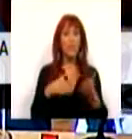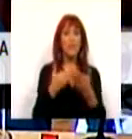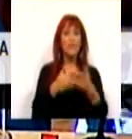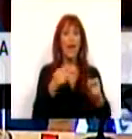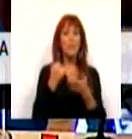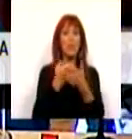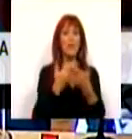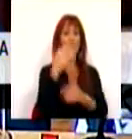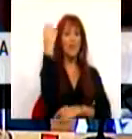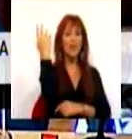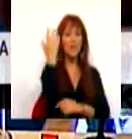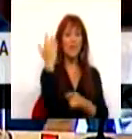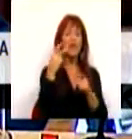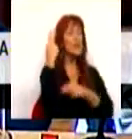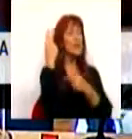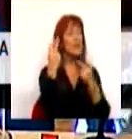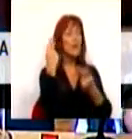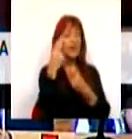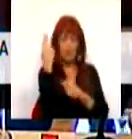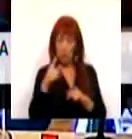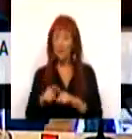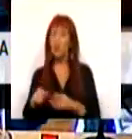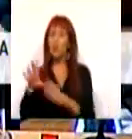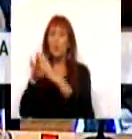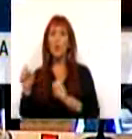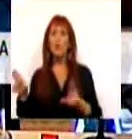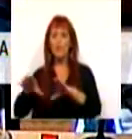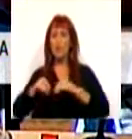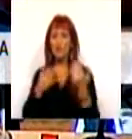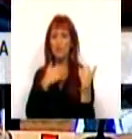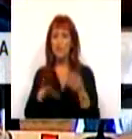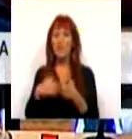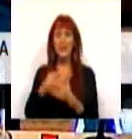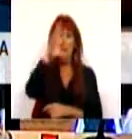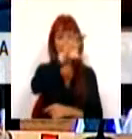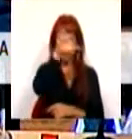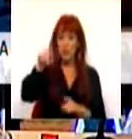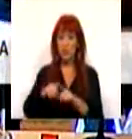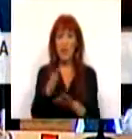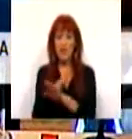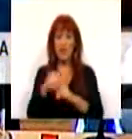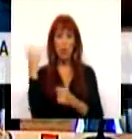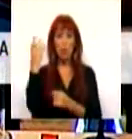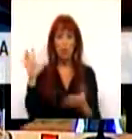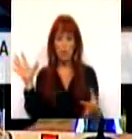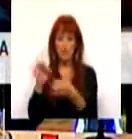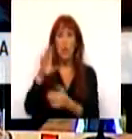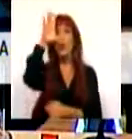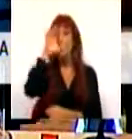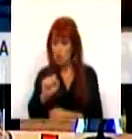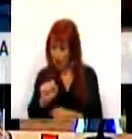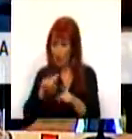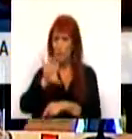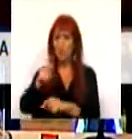para o apoio às artes e um novo modelo que assume uma relação de maior responsabilização entre os Estados e os agentes culturais, entre o Estado e os